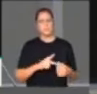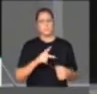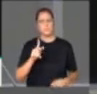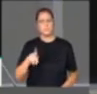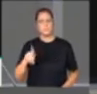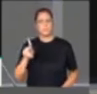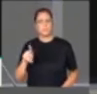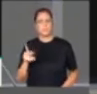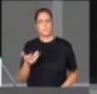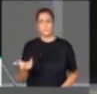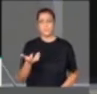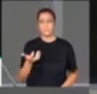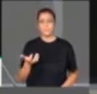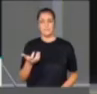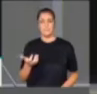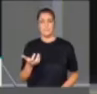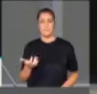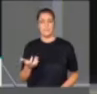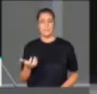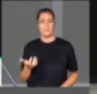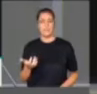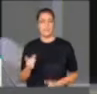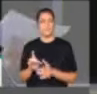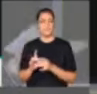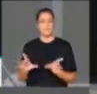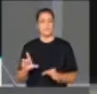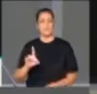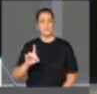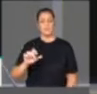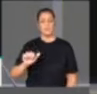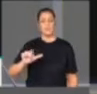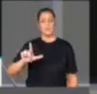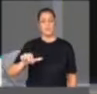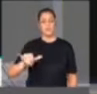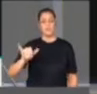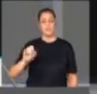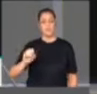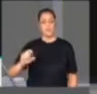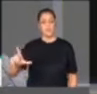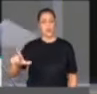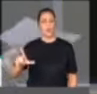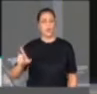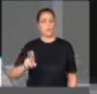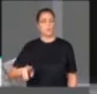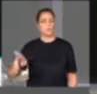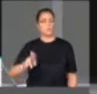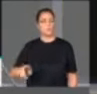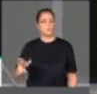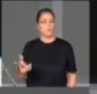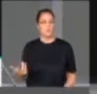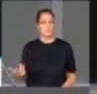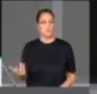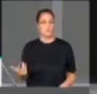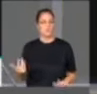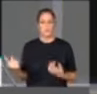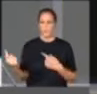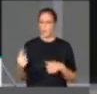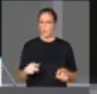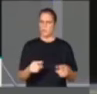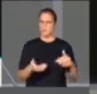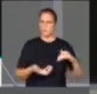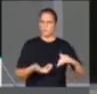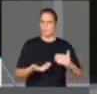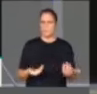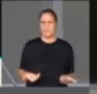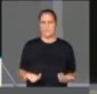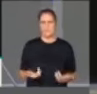colocar a serviço do Dallagnol para fazer politicagem contra as deliberações do Congresso Nacional,